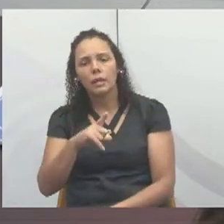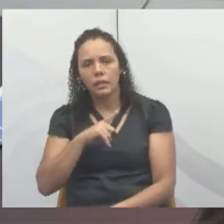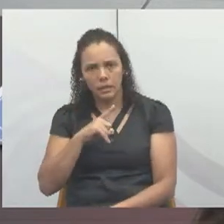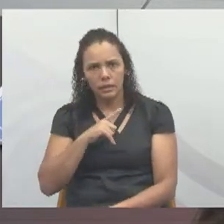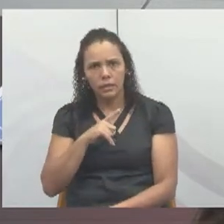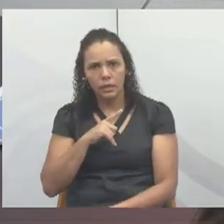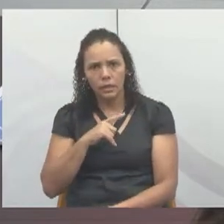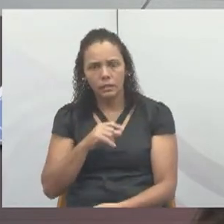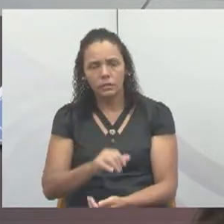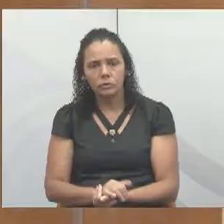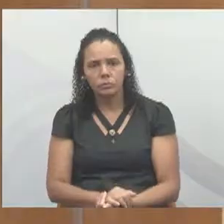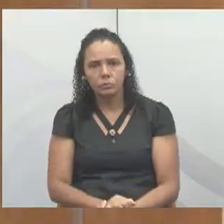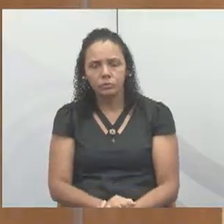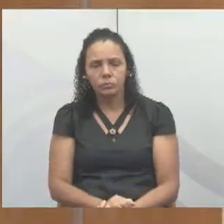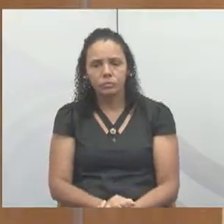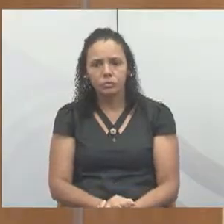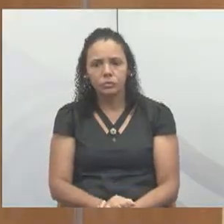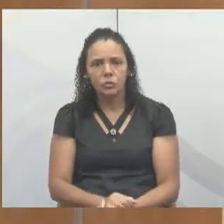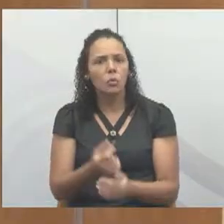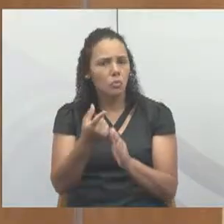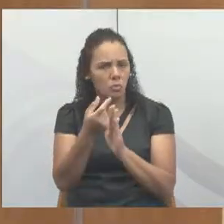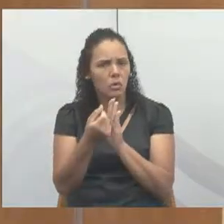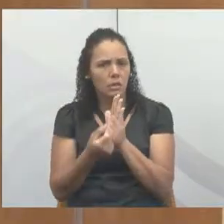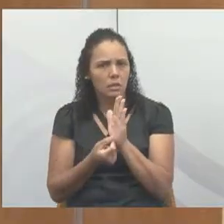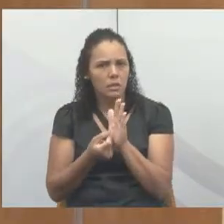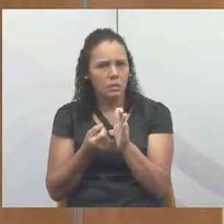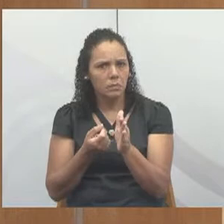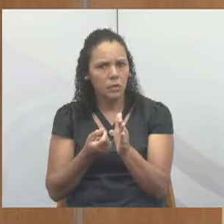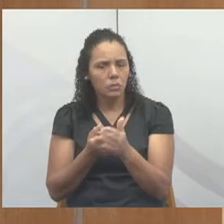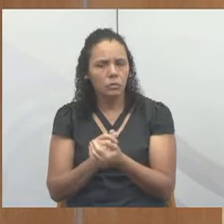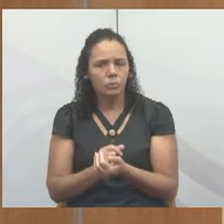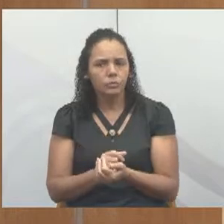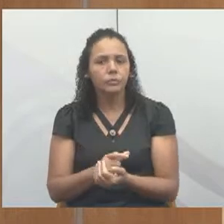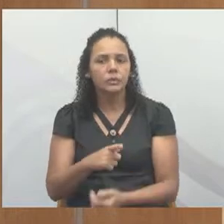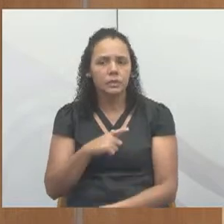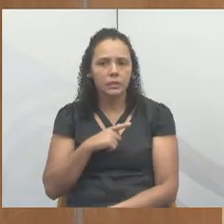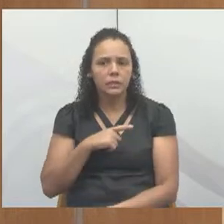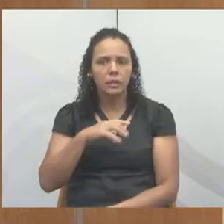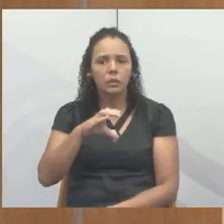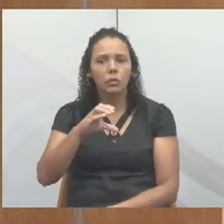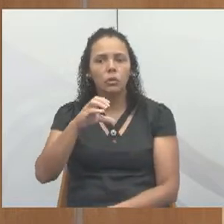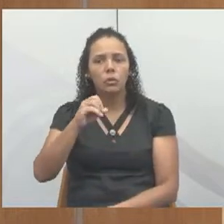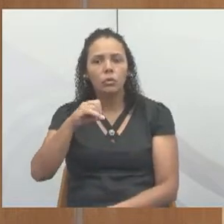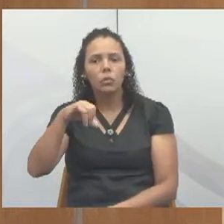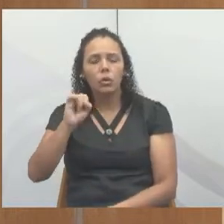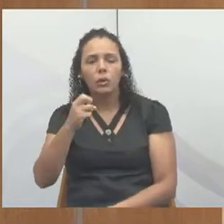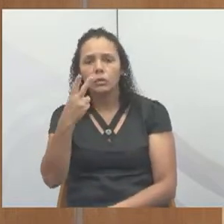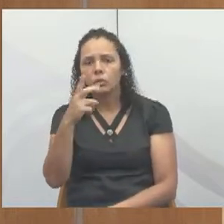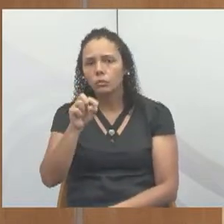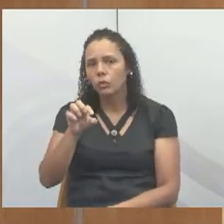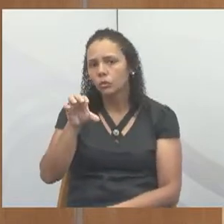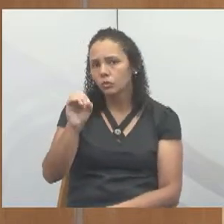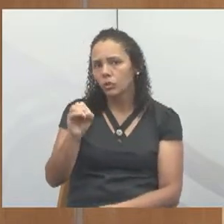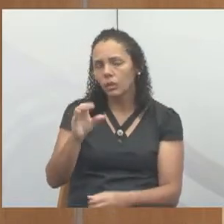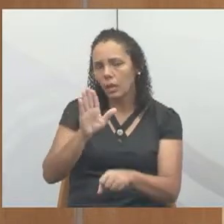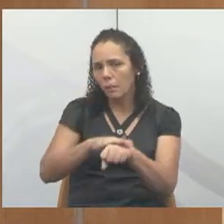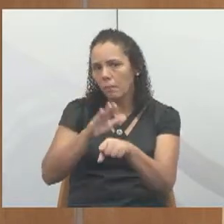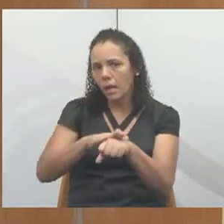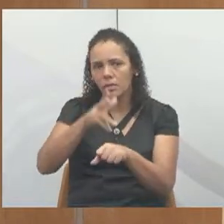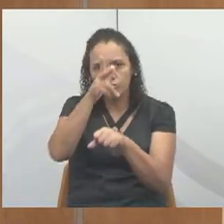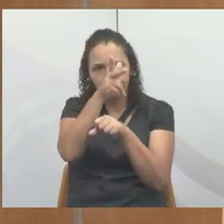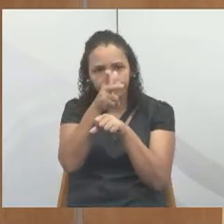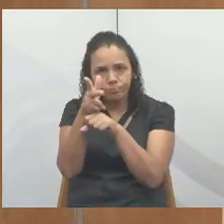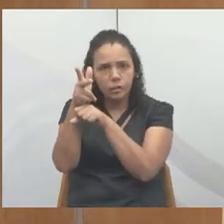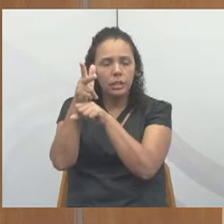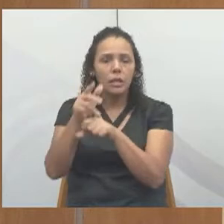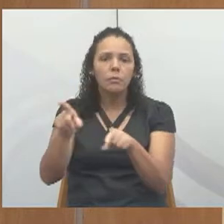Uma das medidas apresentadas aqui que a gente chamou de COI 2.0, que é não só instalar mais câmeras do COI, como também